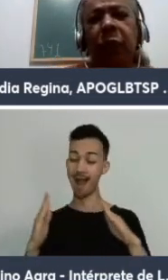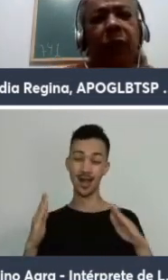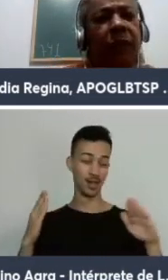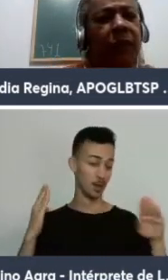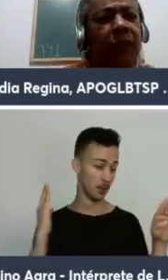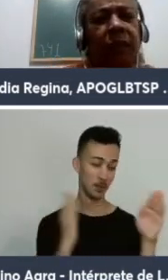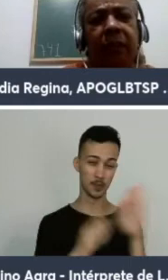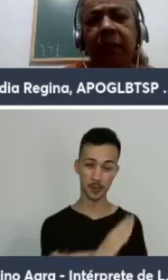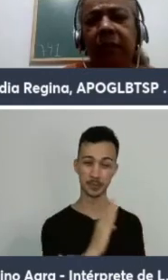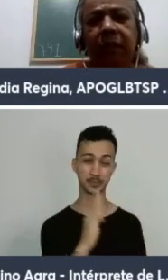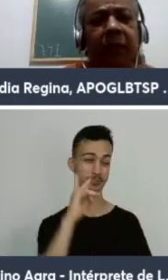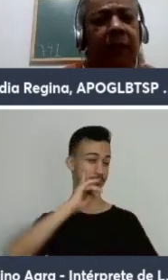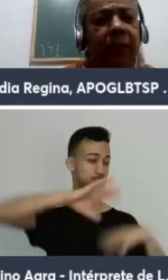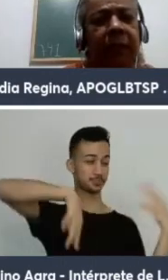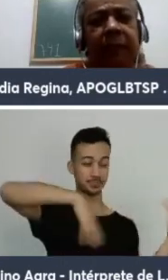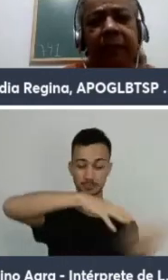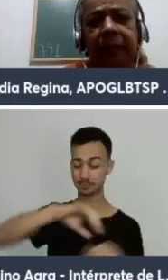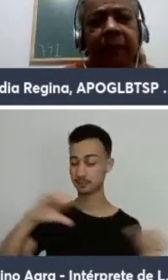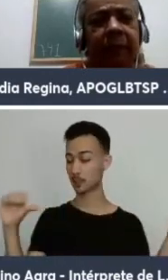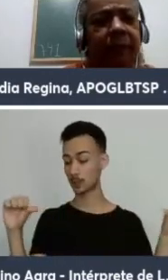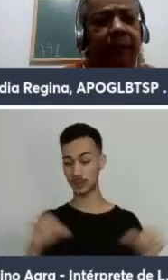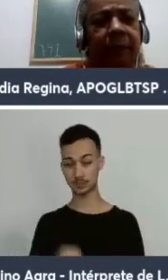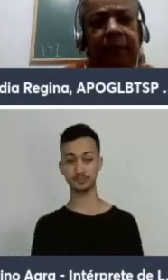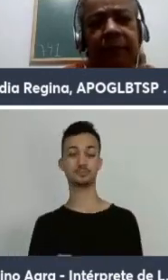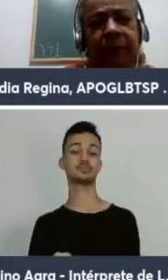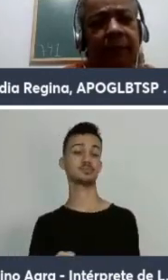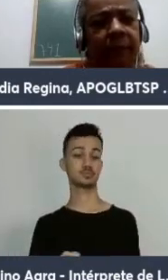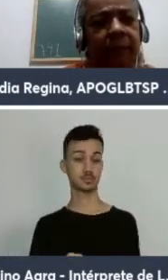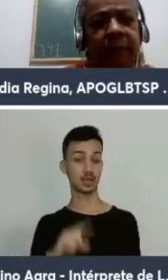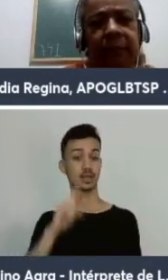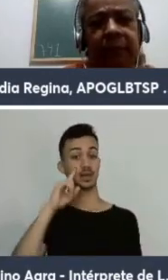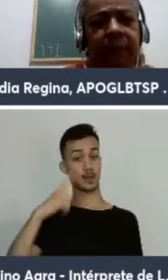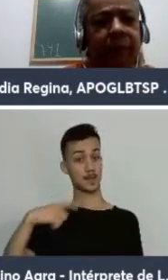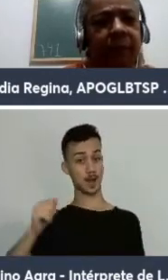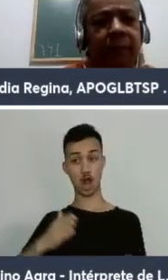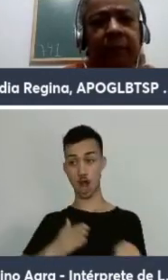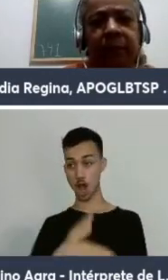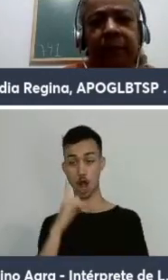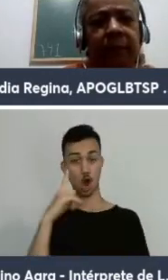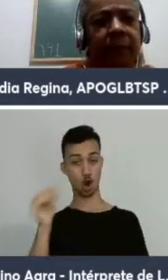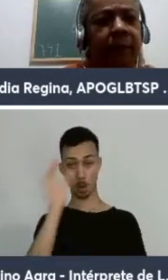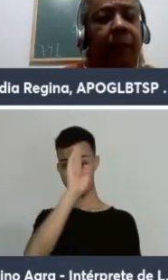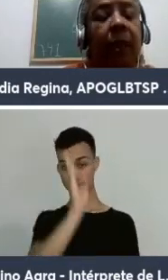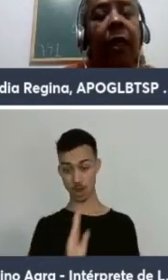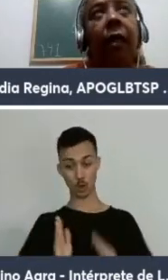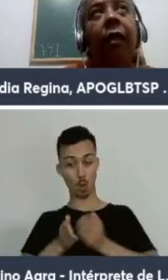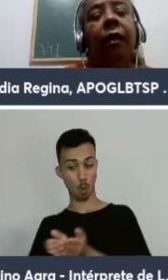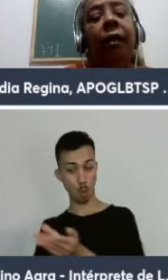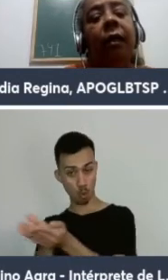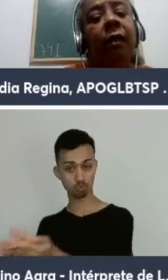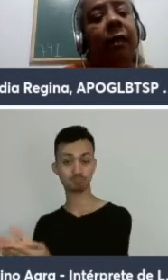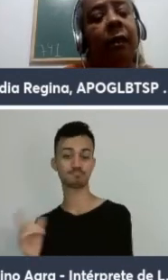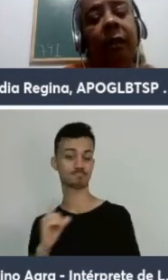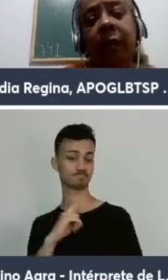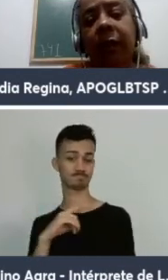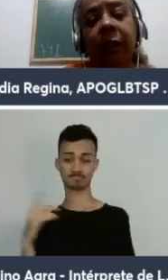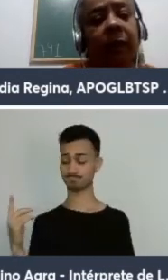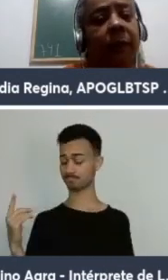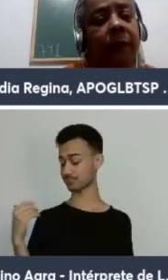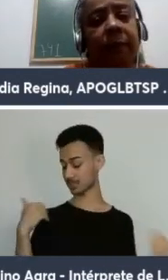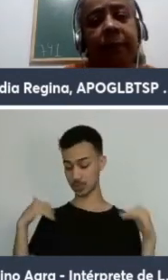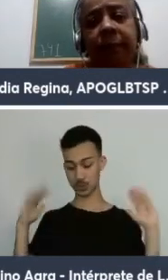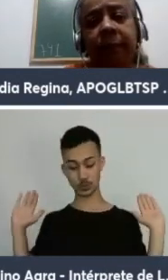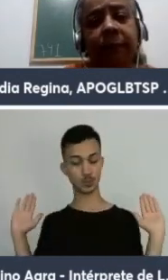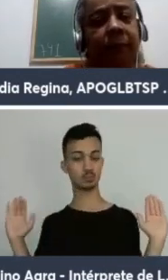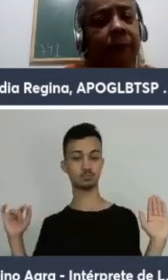horrível. Depois, enfim, tivemos que tomar um navio e sairmos do Brasil, né, sem eira nem beira, sem a